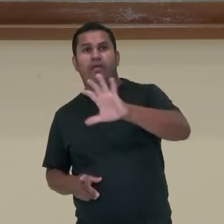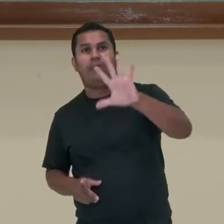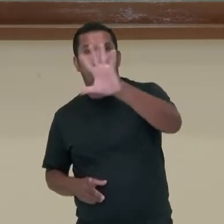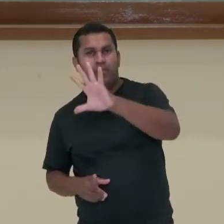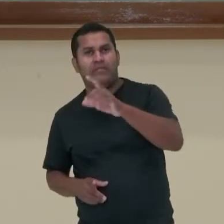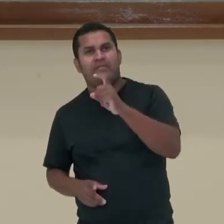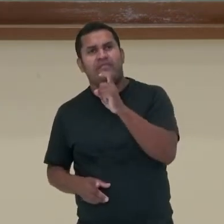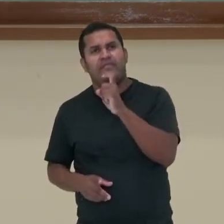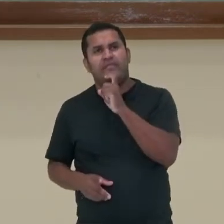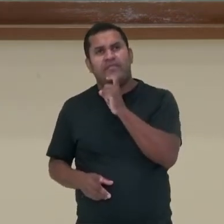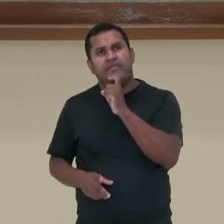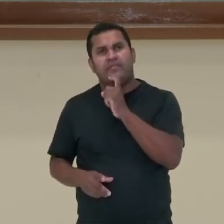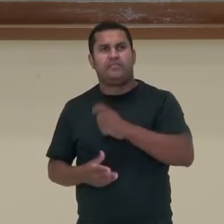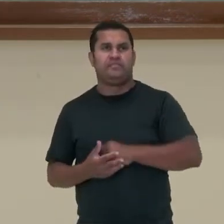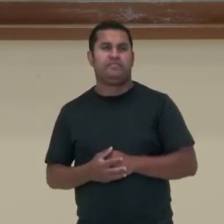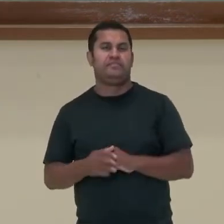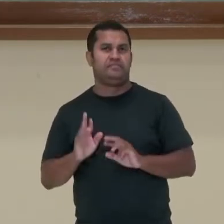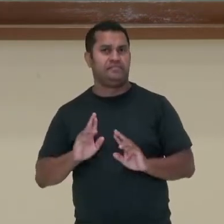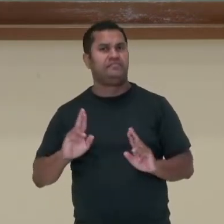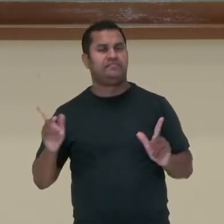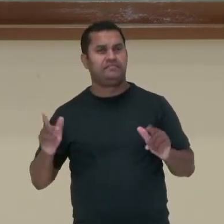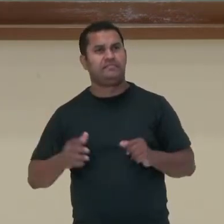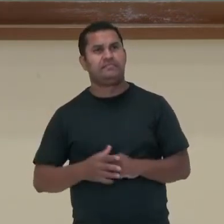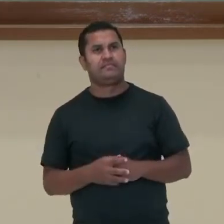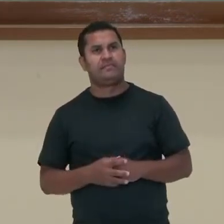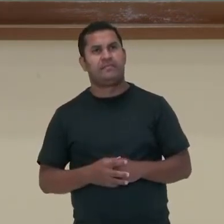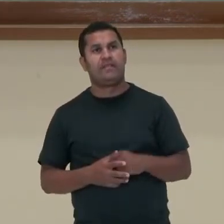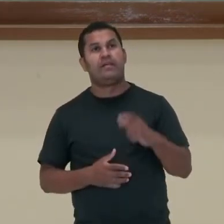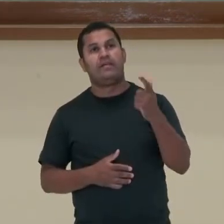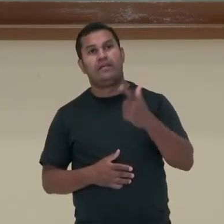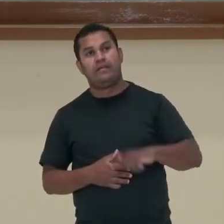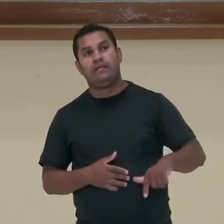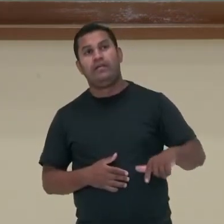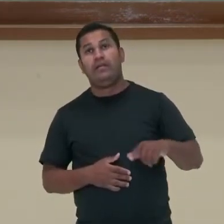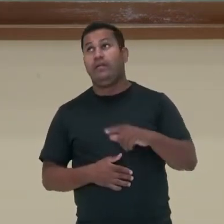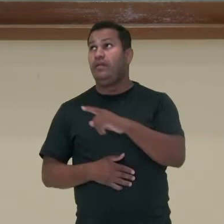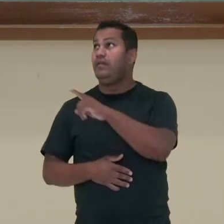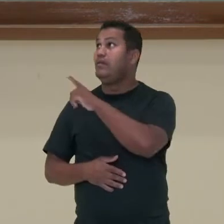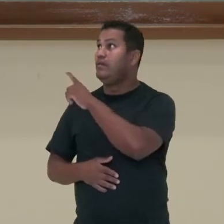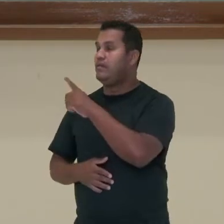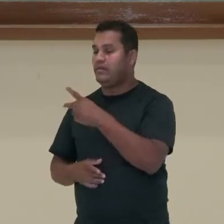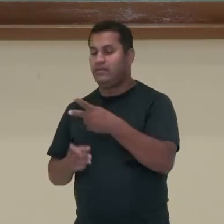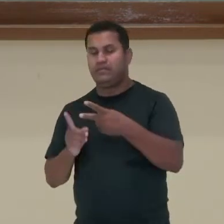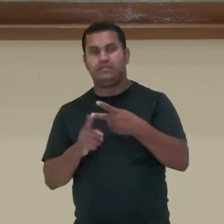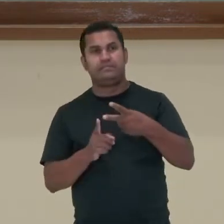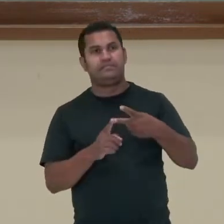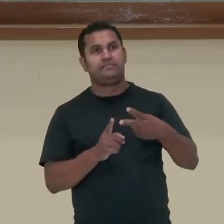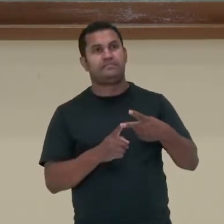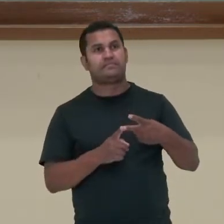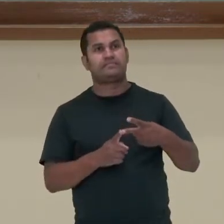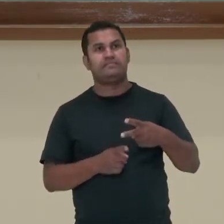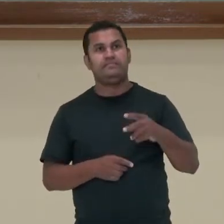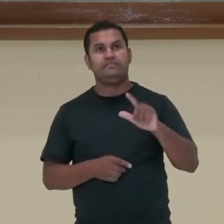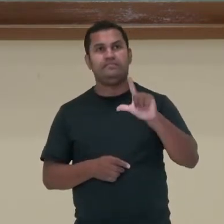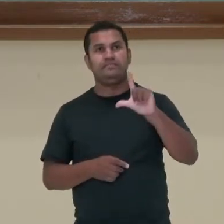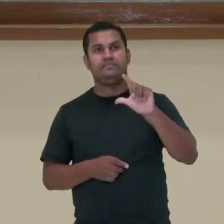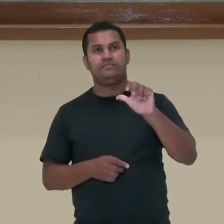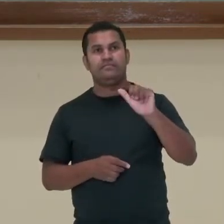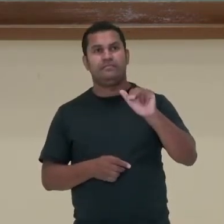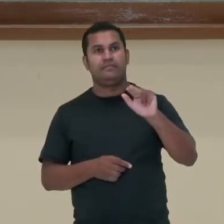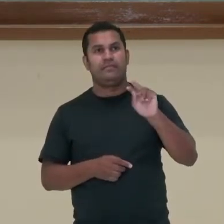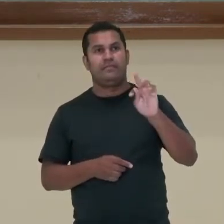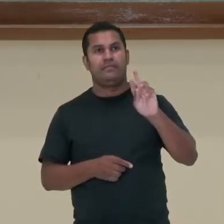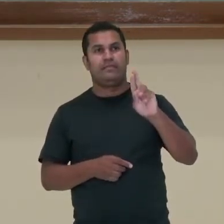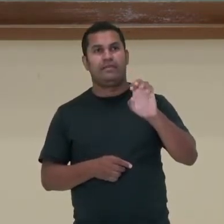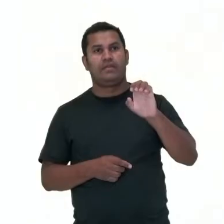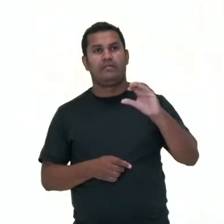nós vamos ver uma outra pessoa bem interessante, que é Henri Toulouse-Lautrec. Ele nasceu em 1864, morre em 1901, aos